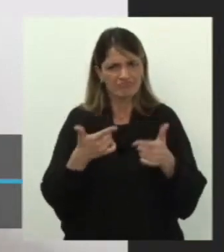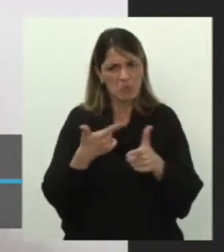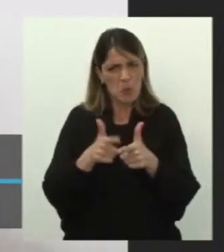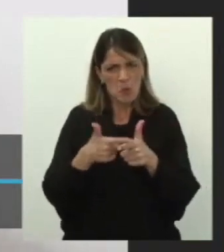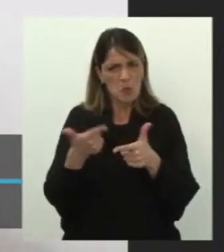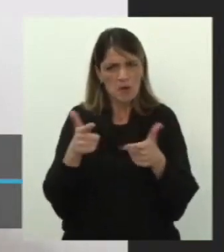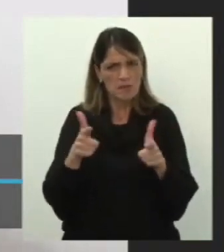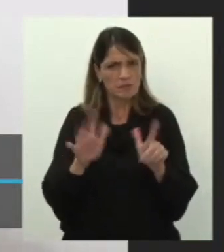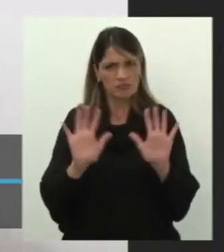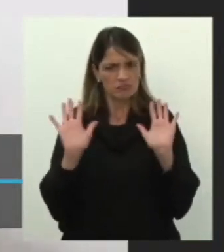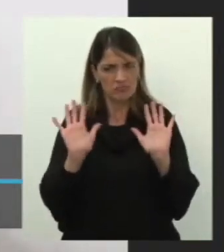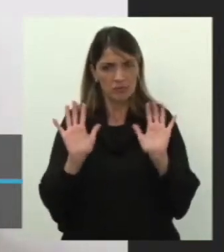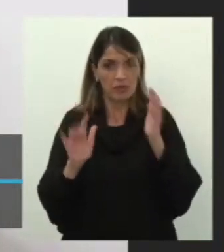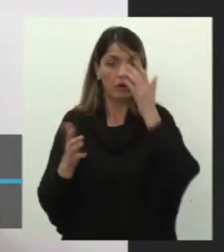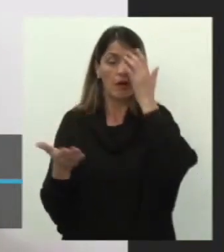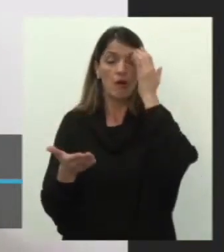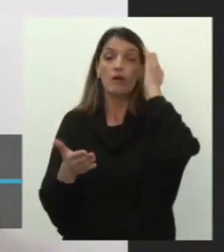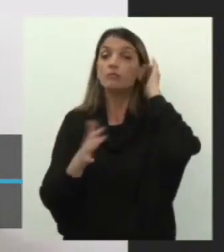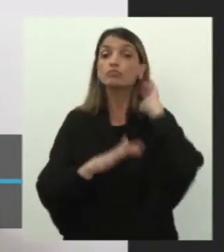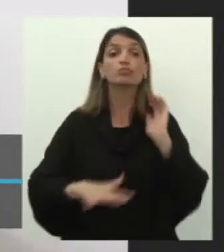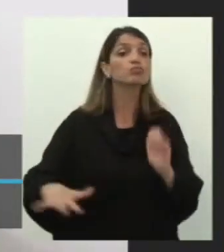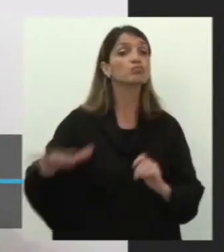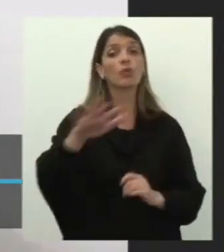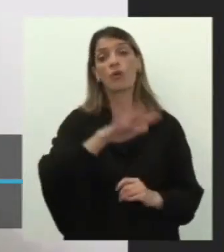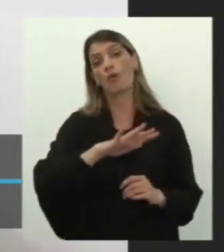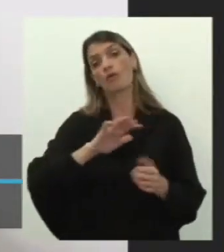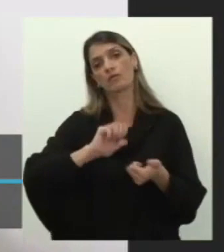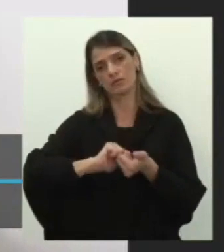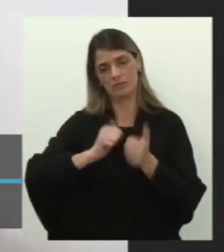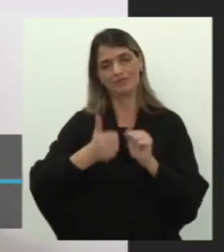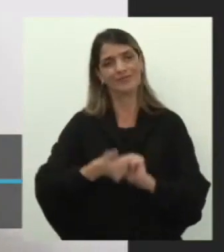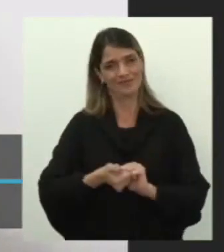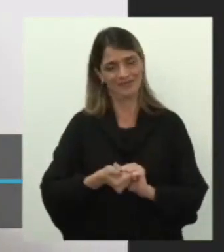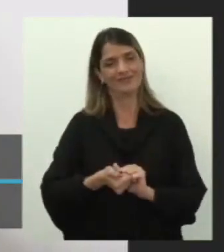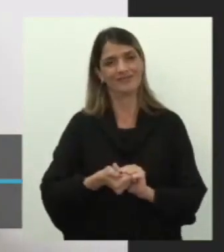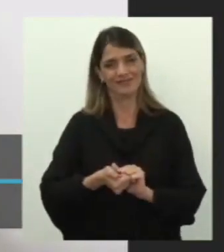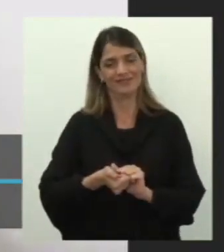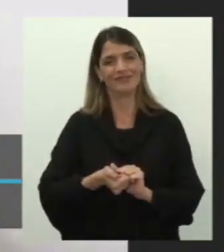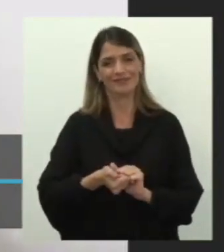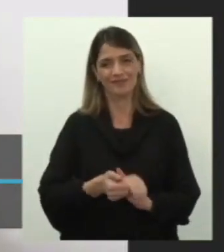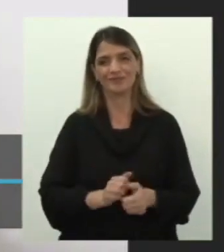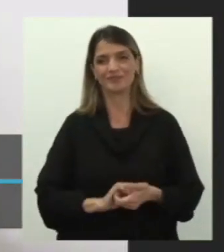que é um momento em que todos estão se adaptando.